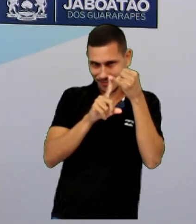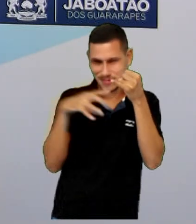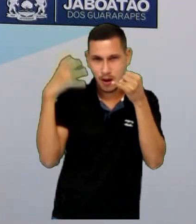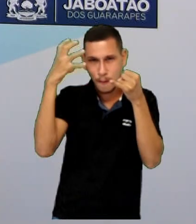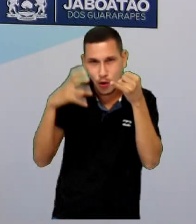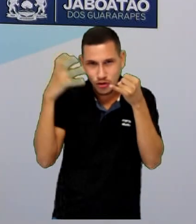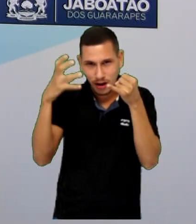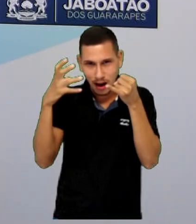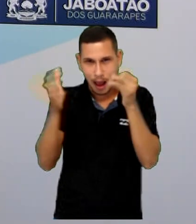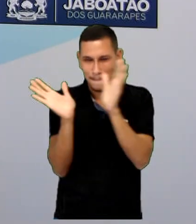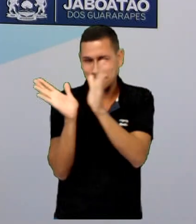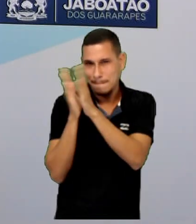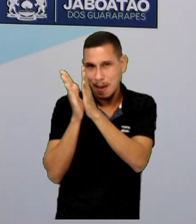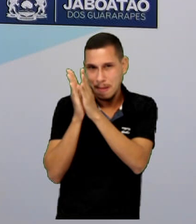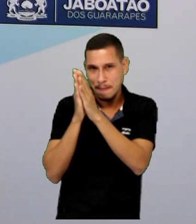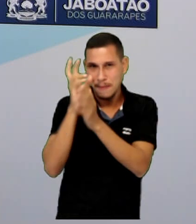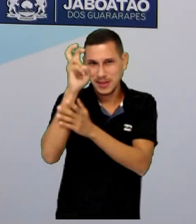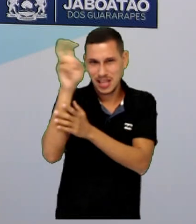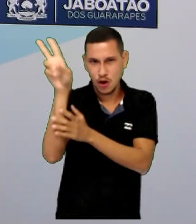bater palma 5 vezes,